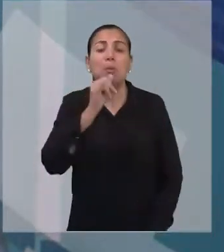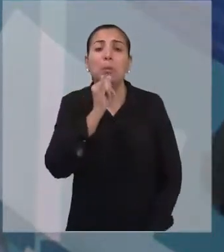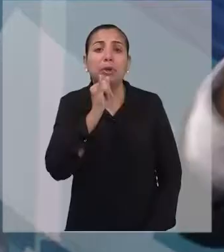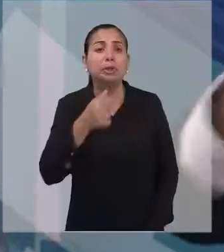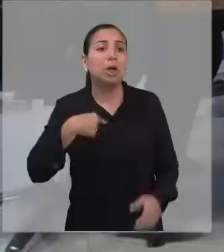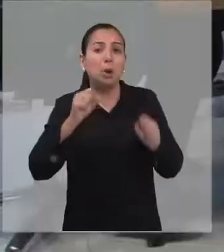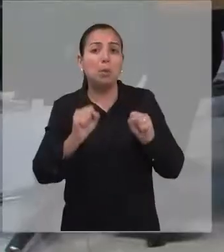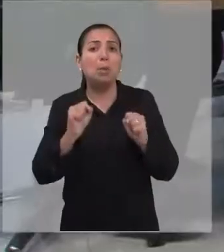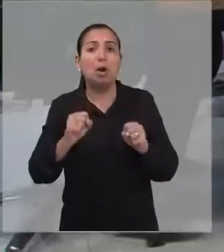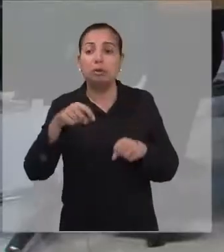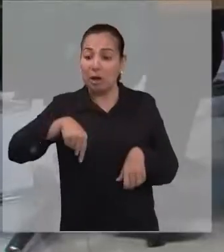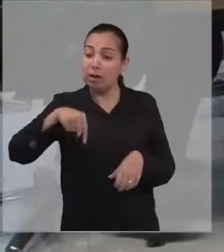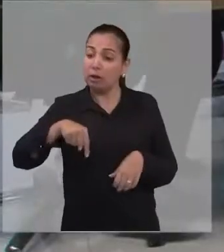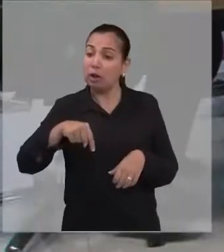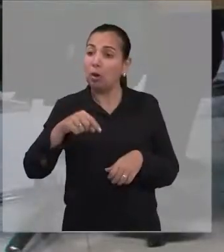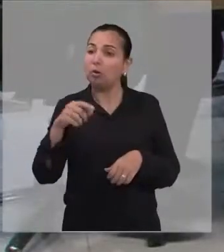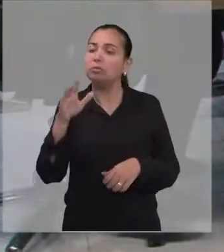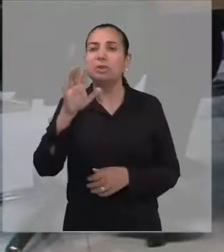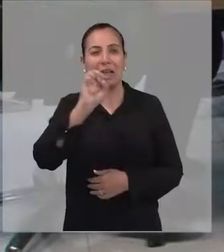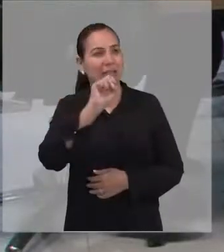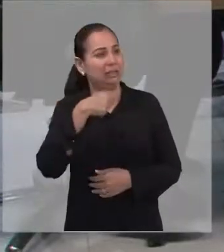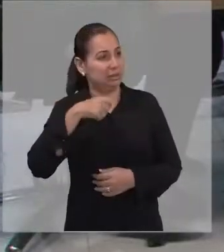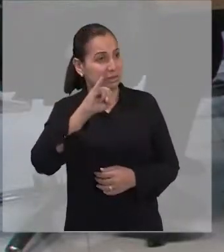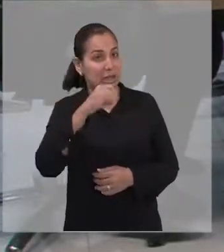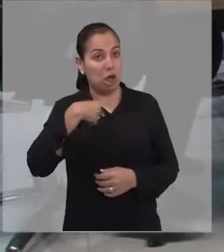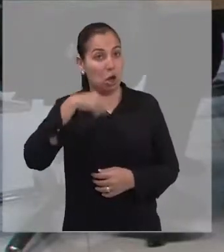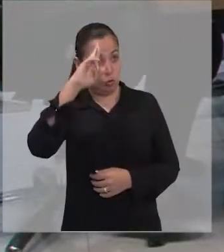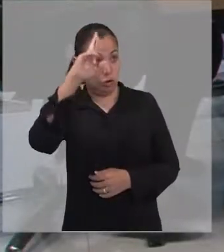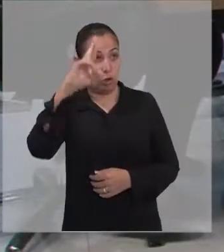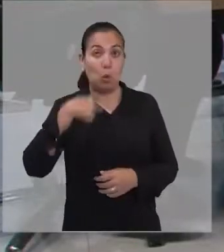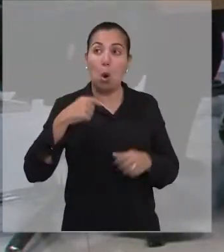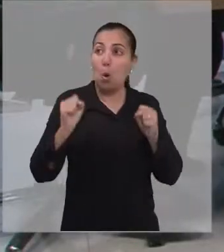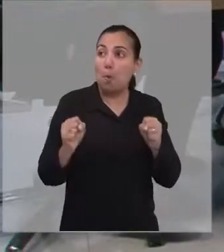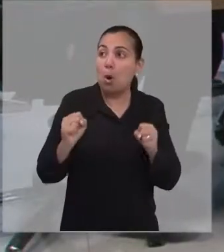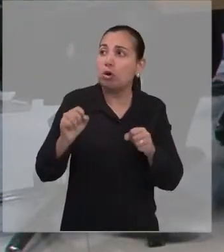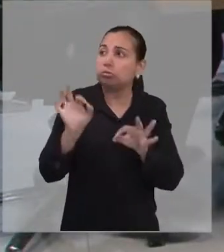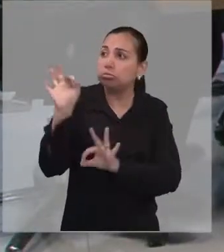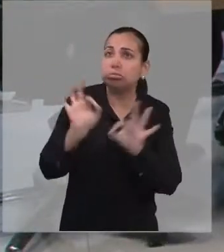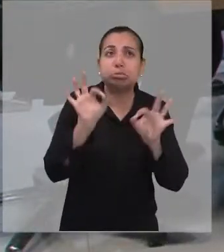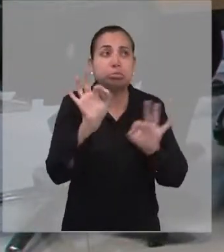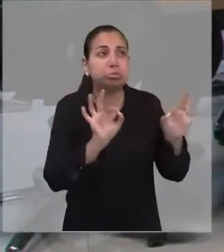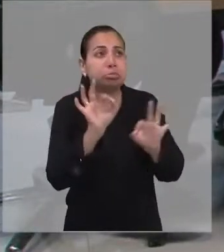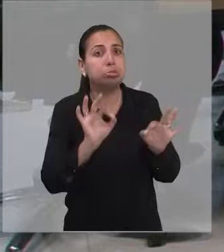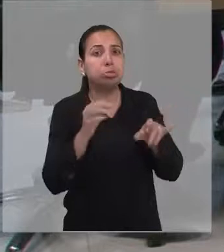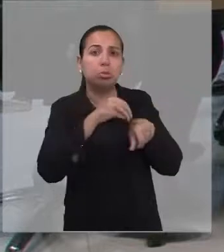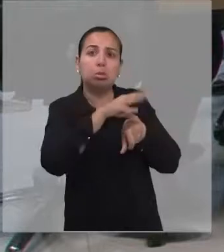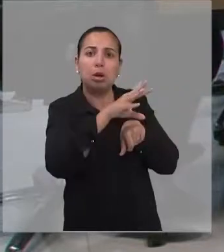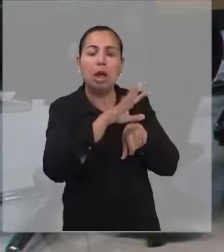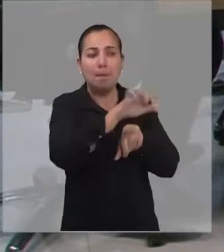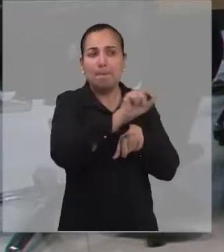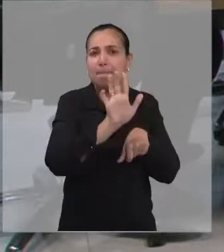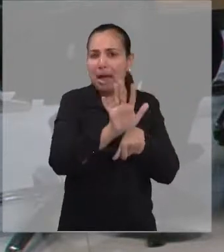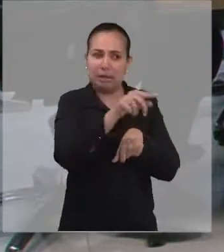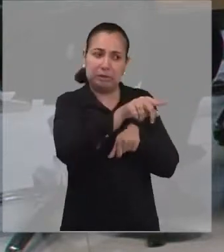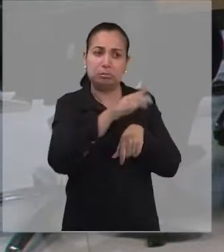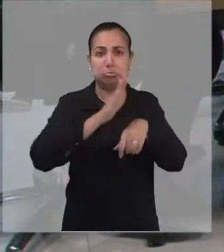conduzir o programa. Arnaldo, se eu fosse diretor desse programa, eu faria assim. Você me ouve e não quer dizer que você vai fazer o que eu estou dizendo.